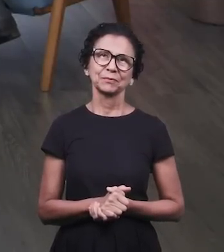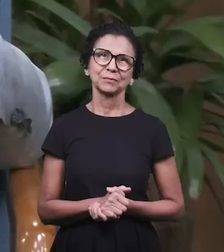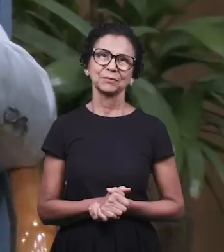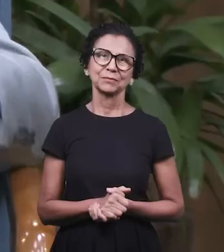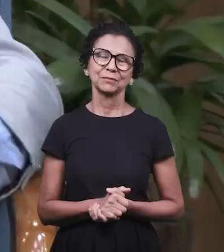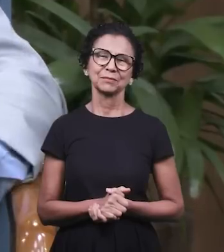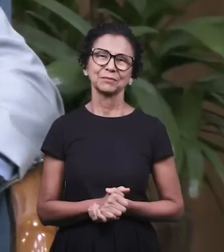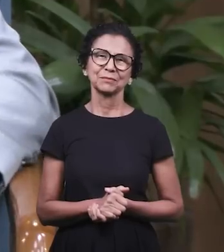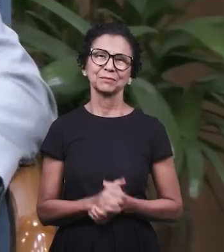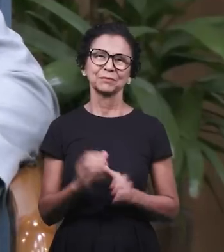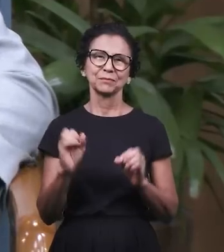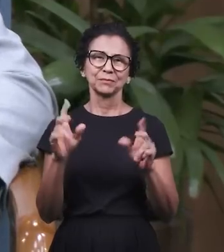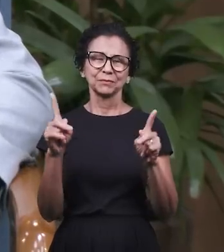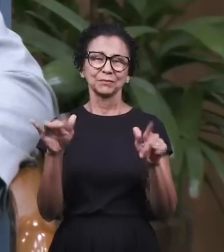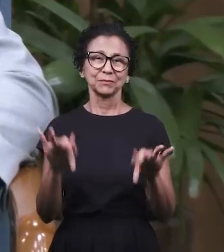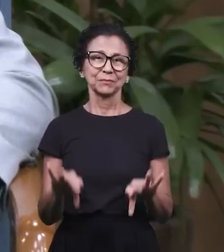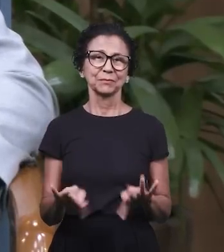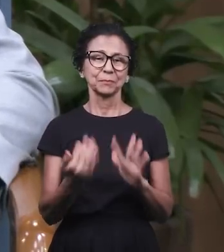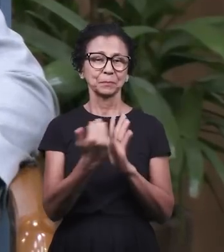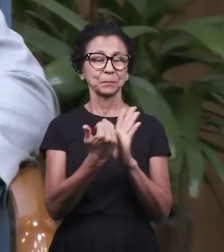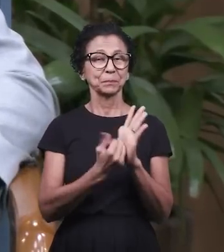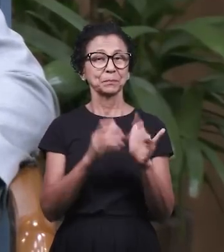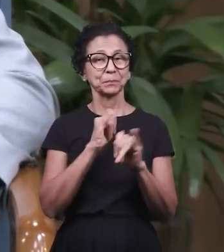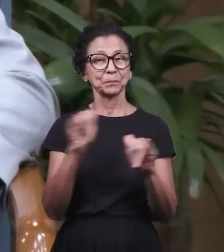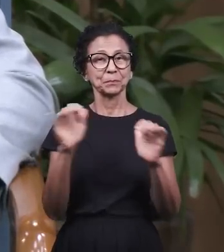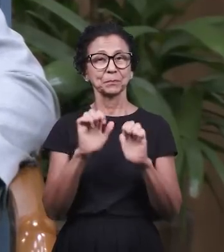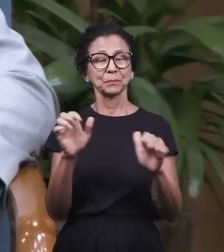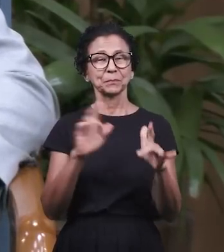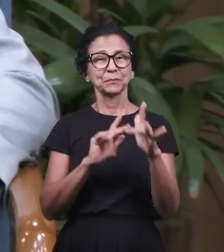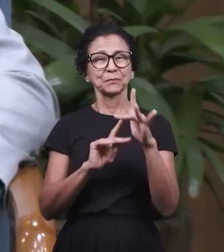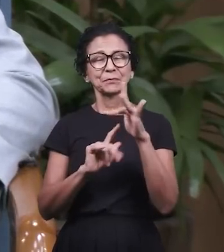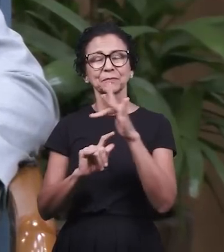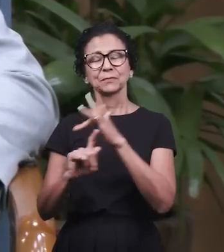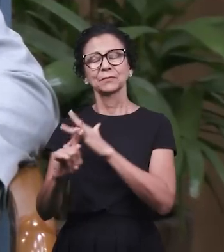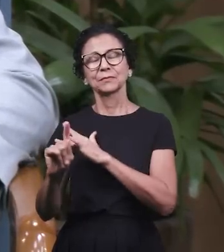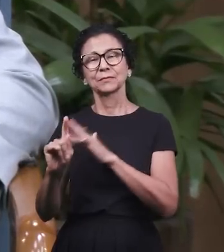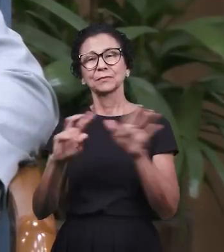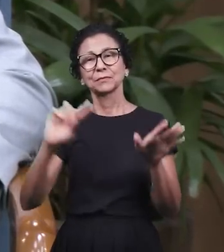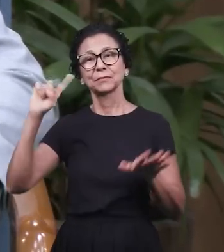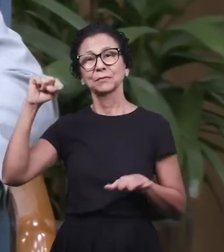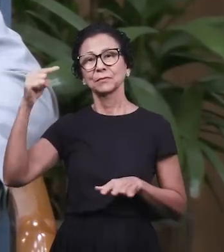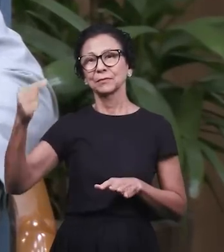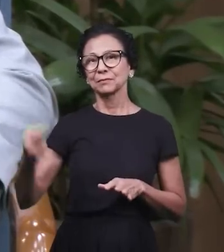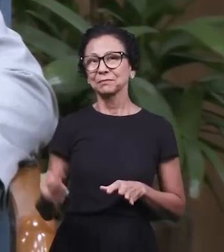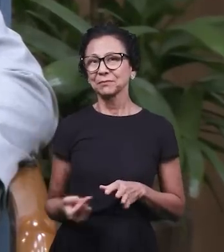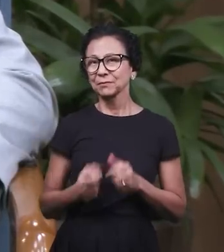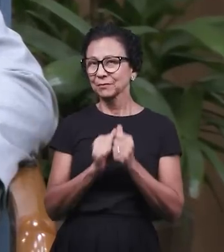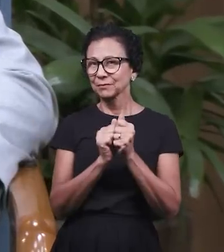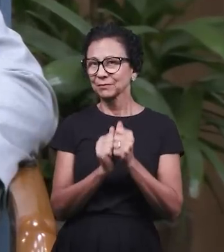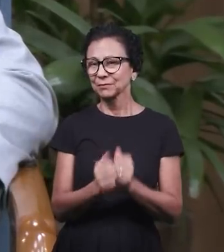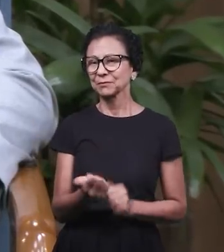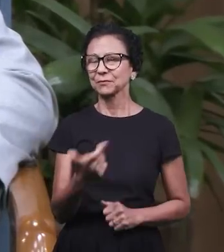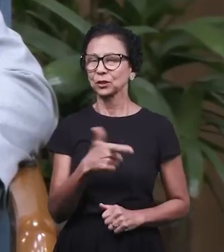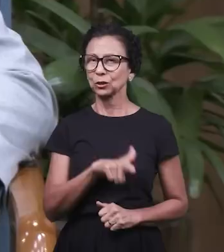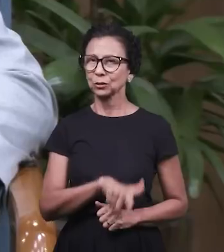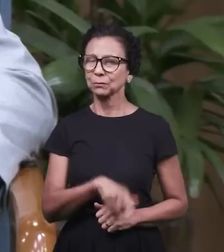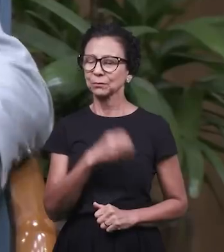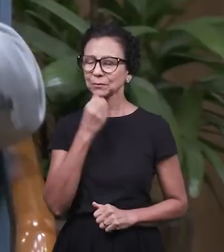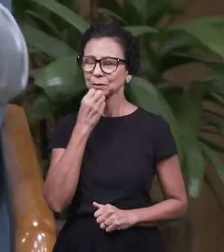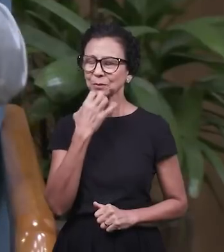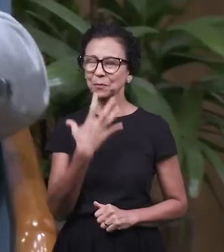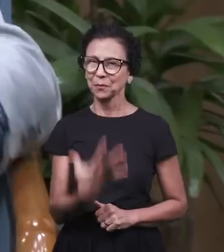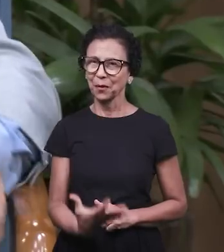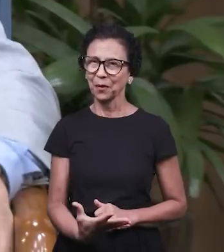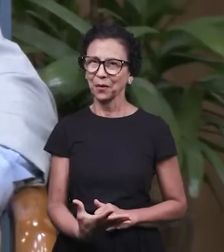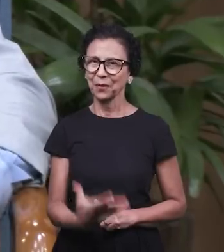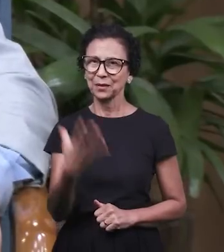todos. Muito bem, a gente chega então ao final de mais uma edição do programa Anunciando o Evangelho Eterno. Se Deus quiser, semana que vem a gente está junto mais uma vez. É muito bom